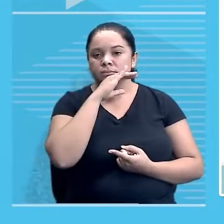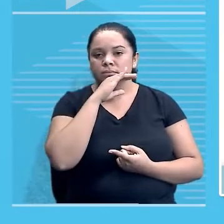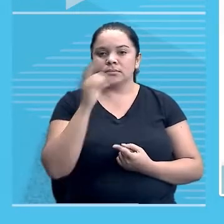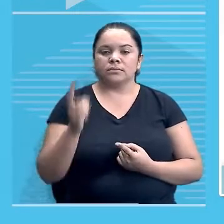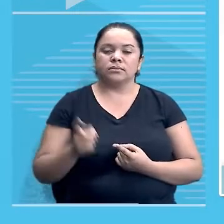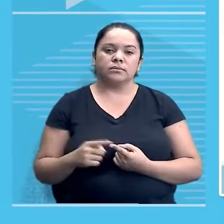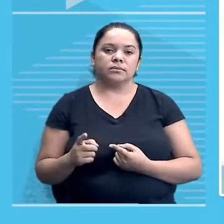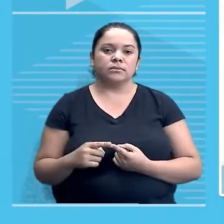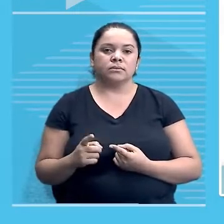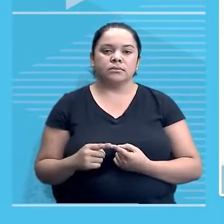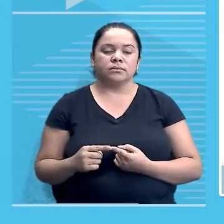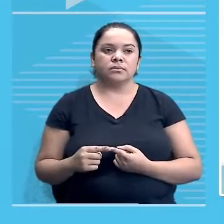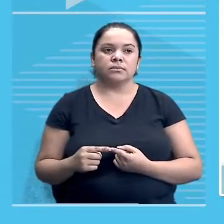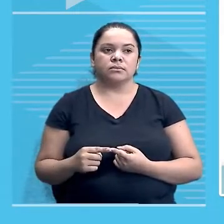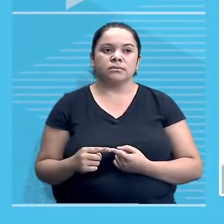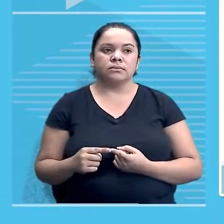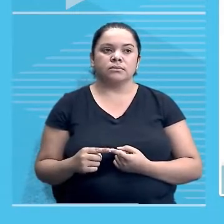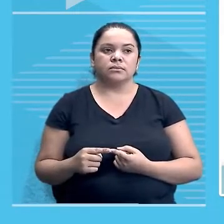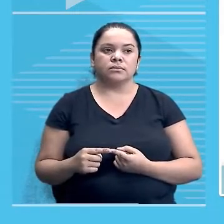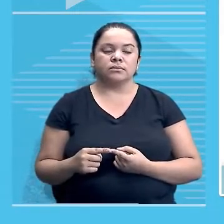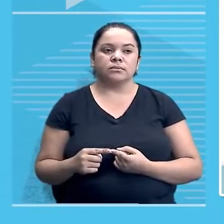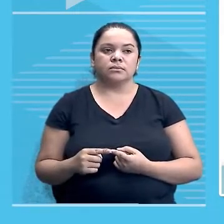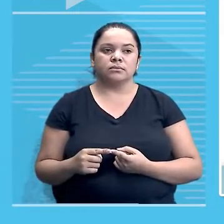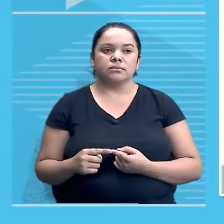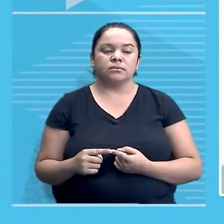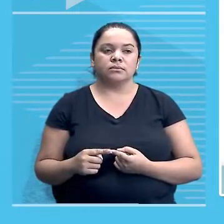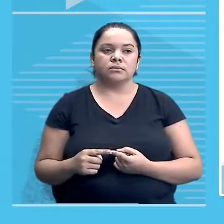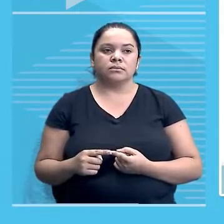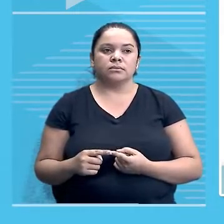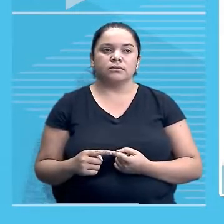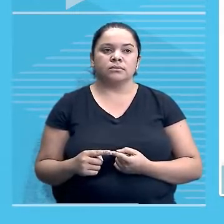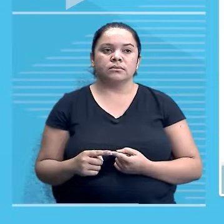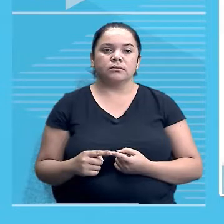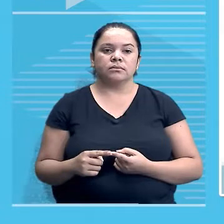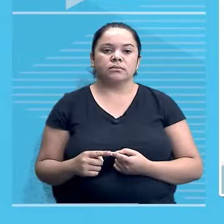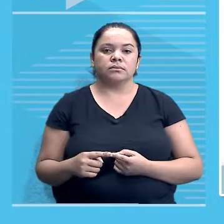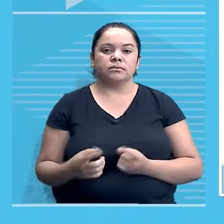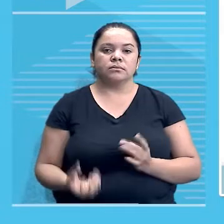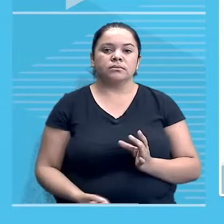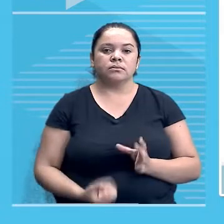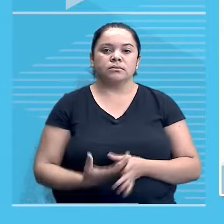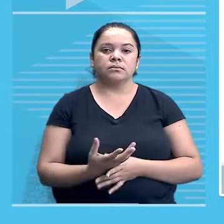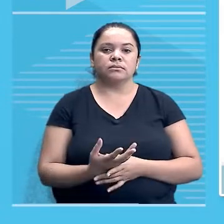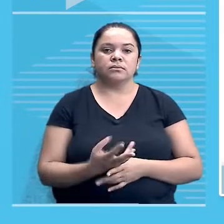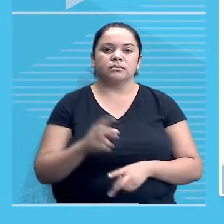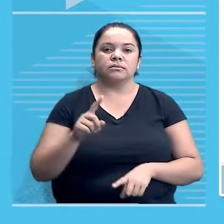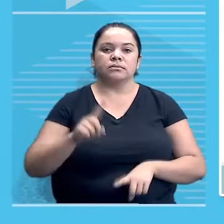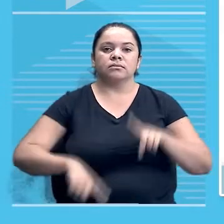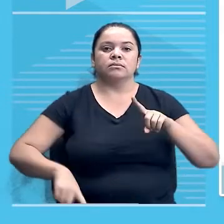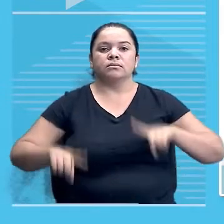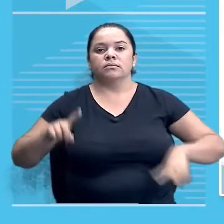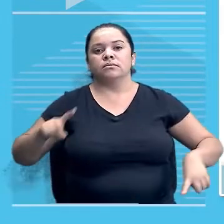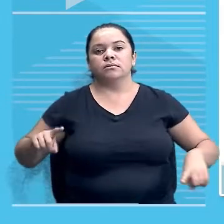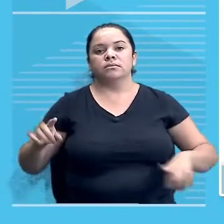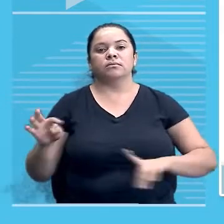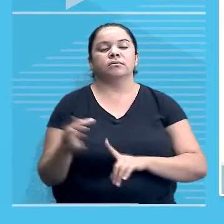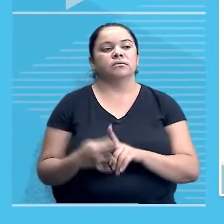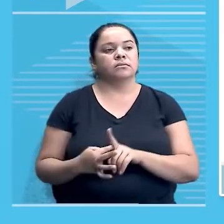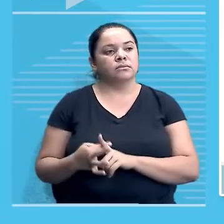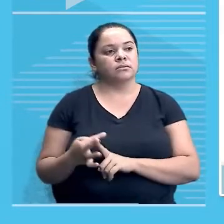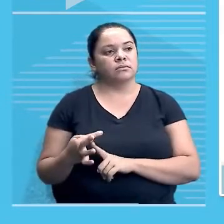é um calor que produz variação da temperatura em um corpo,